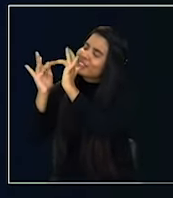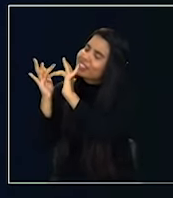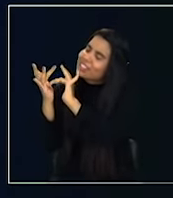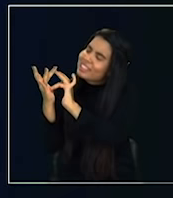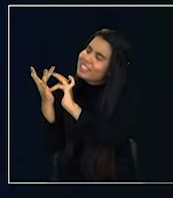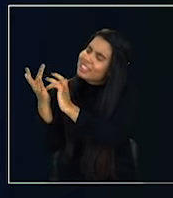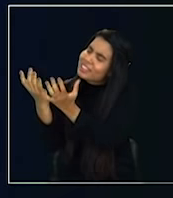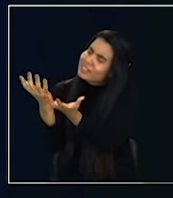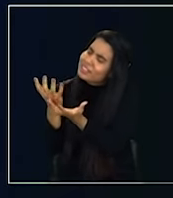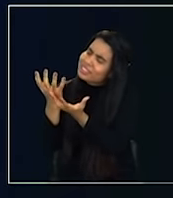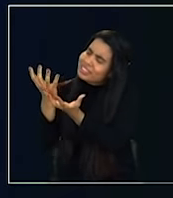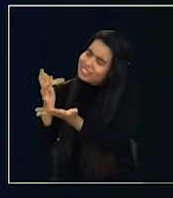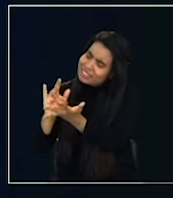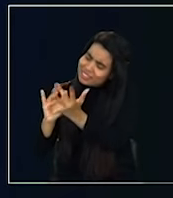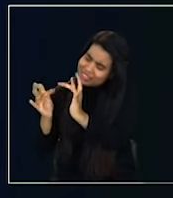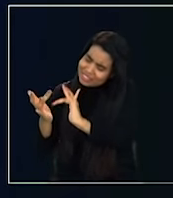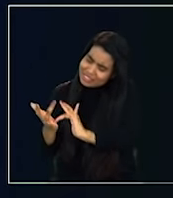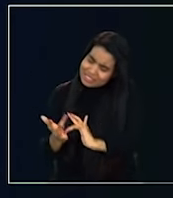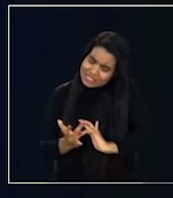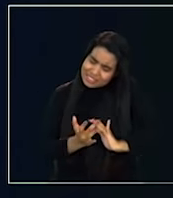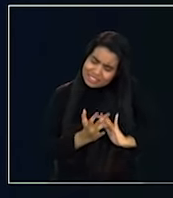Jesus, eu quero a Ti.